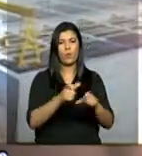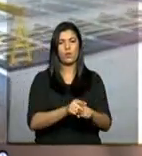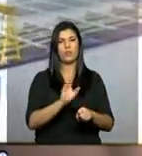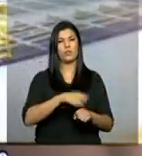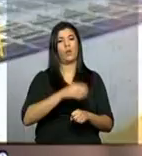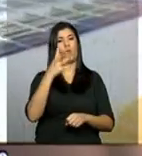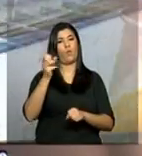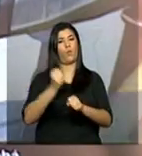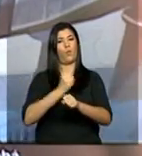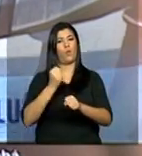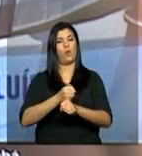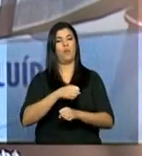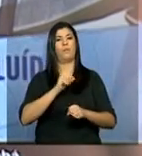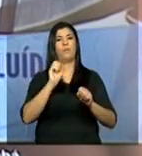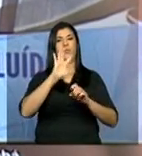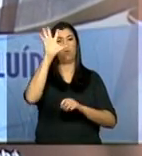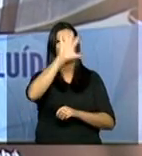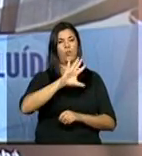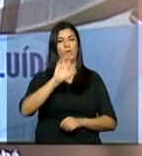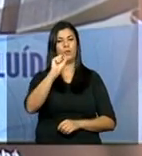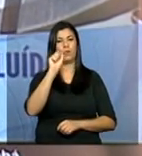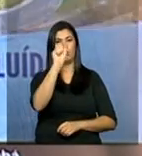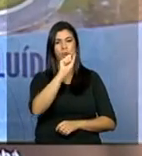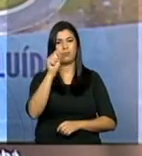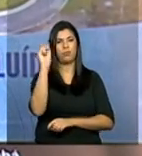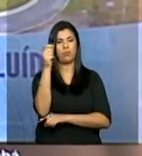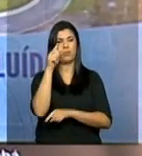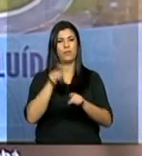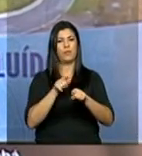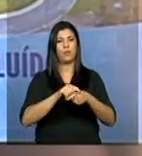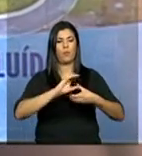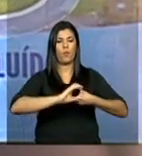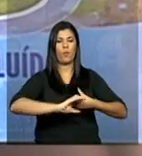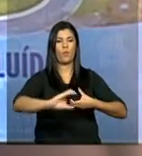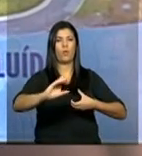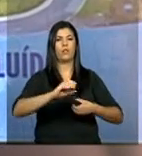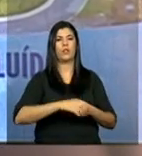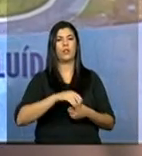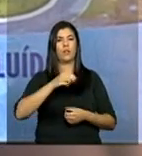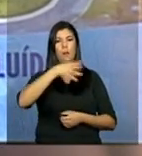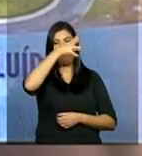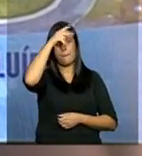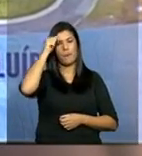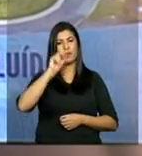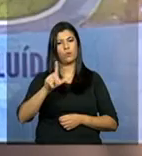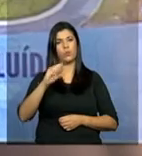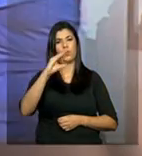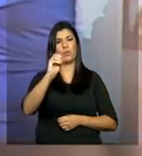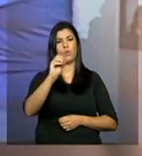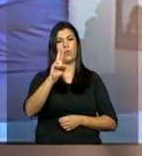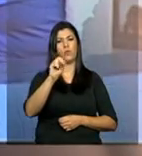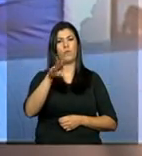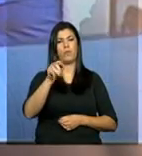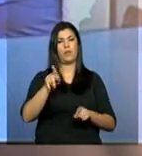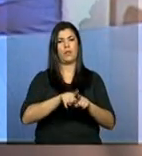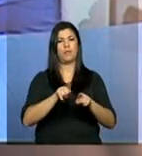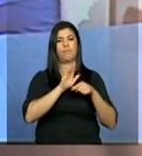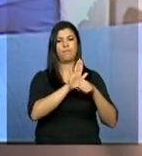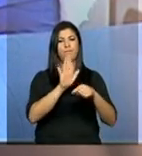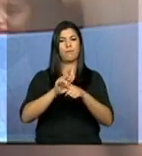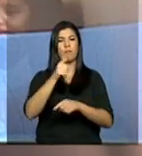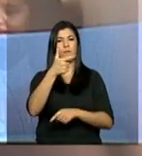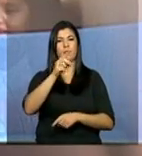em Porto Alegre. E as obras de esgotamento sanitário em Corumbá, no Mato Grosso do Sul, estão concluídas, beneficiando